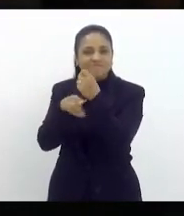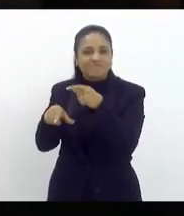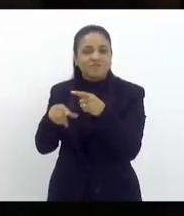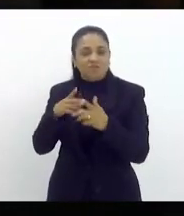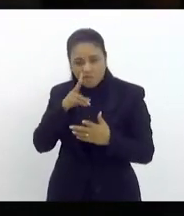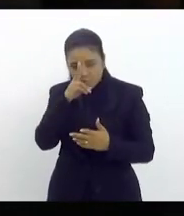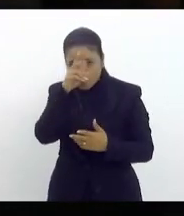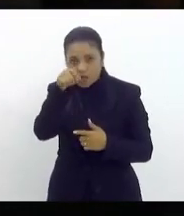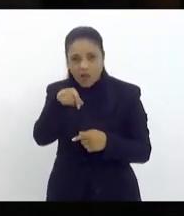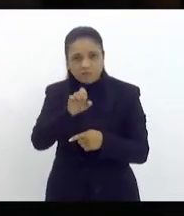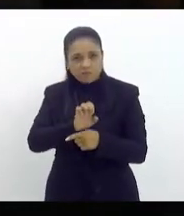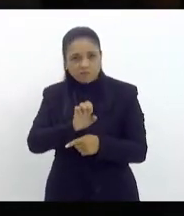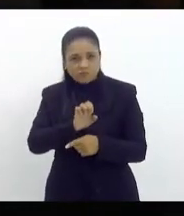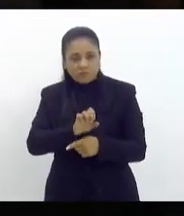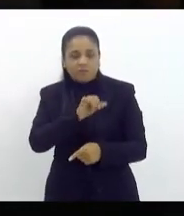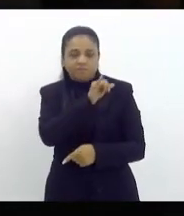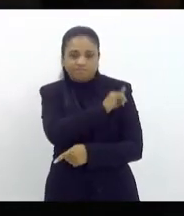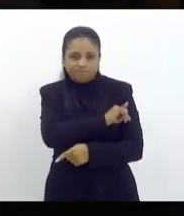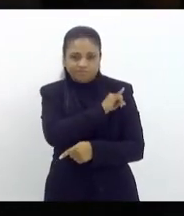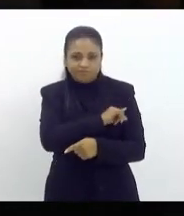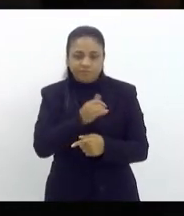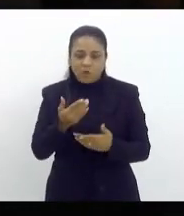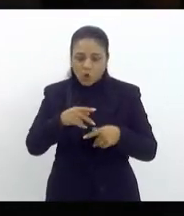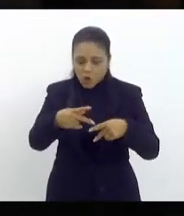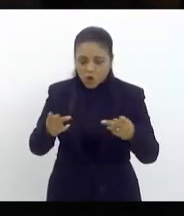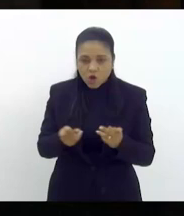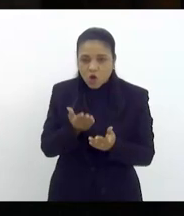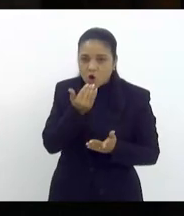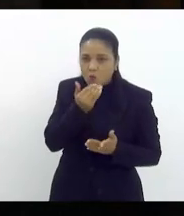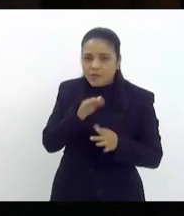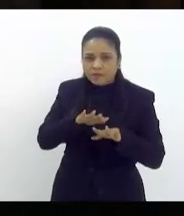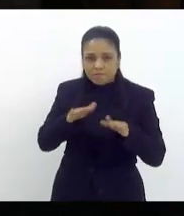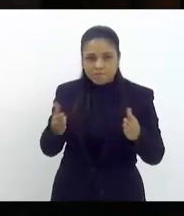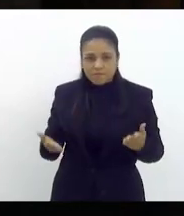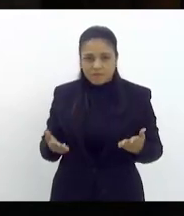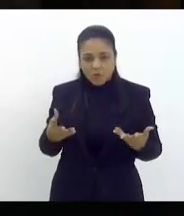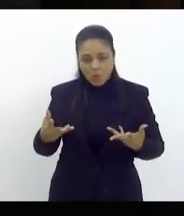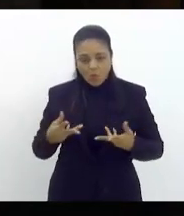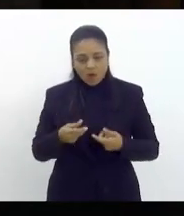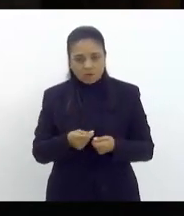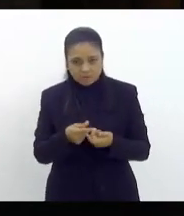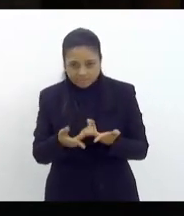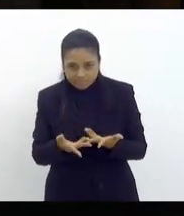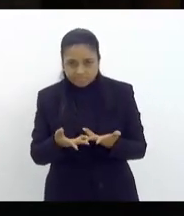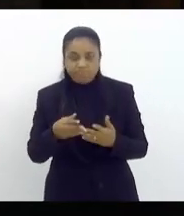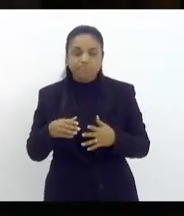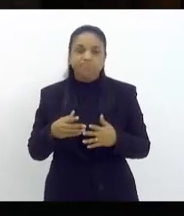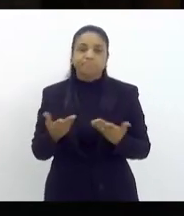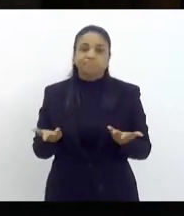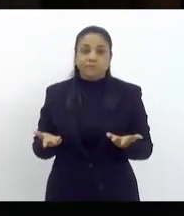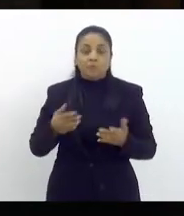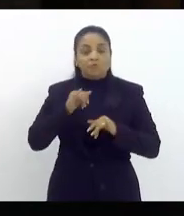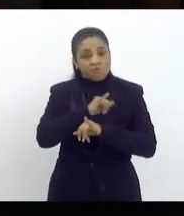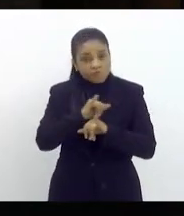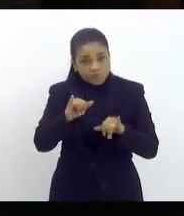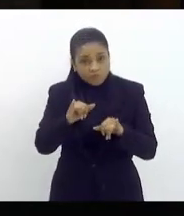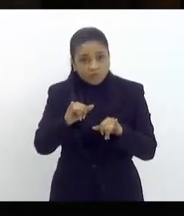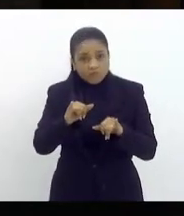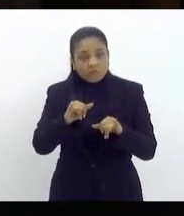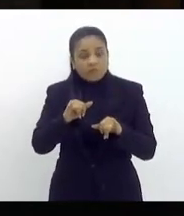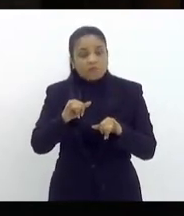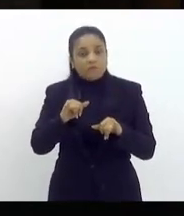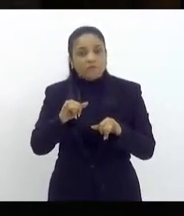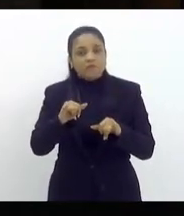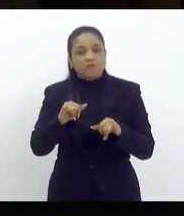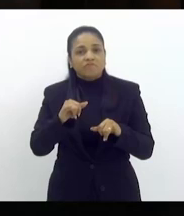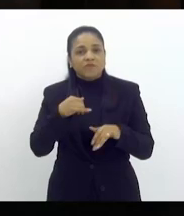estado do Rio de Janeiro e coloca comida de qualidade na mesa por fim senhor presidente quero dizer que não saio